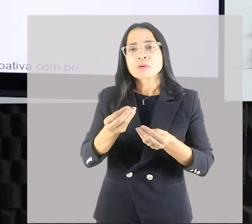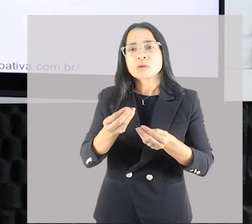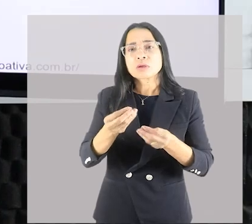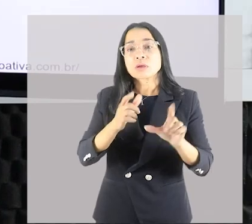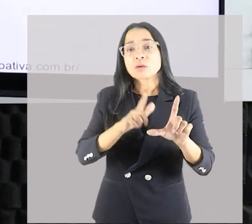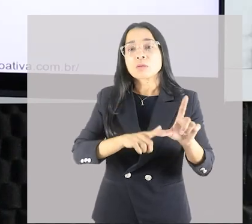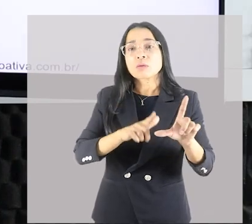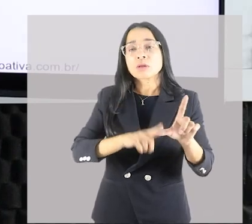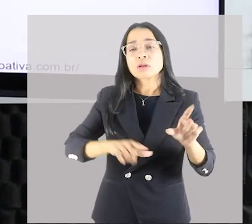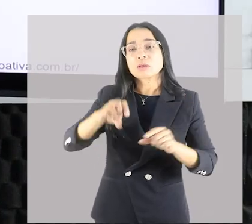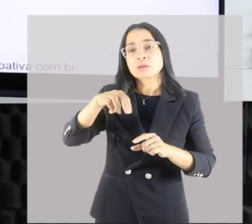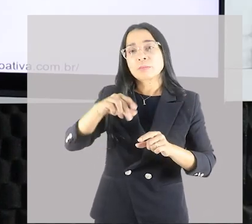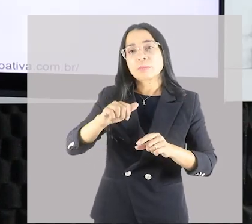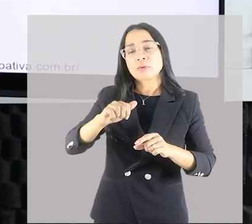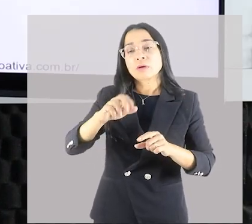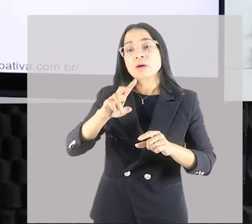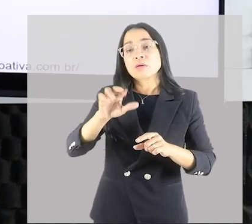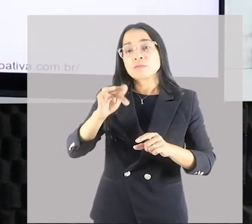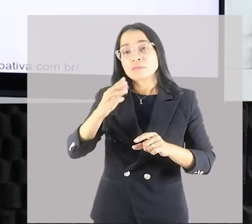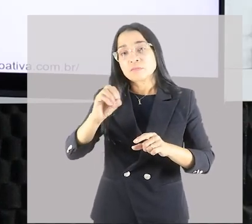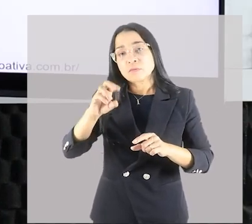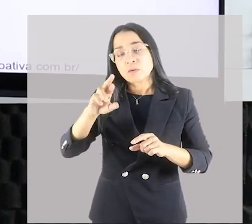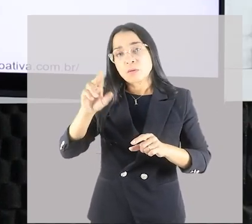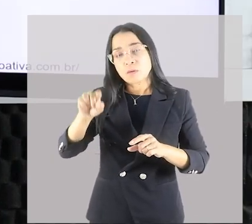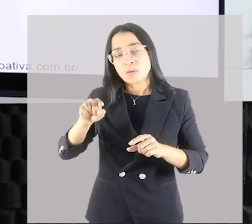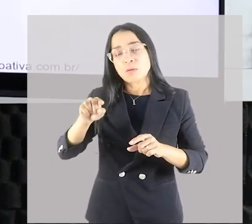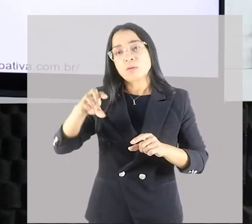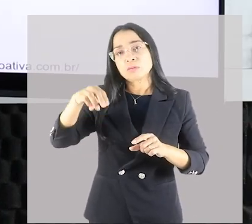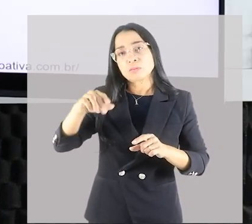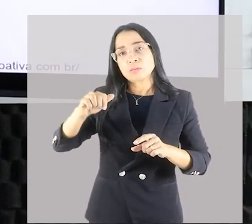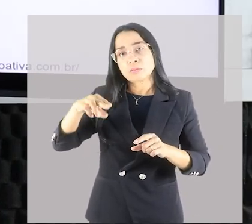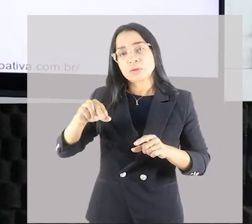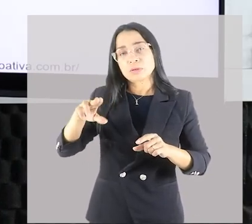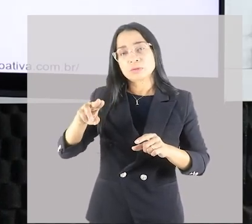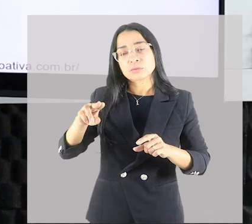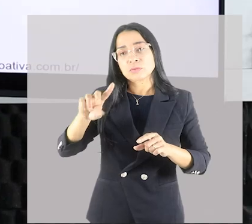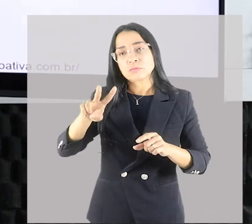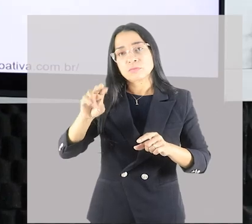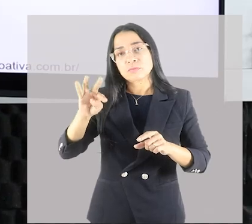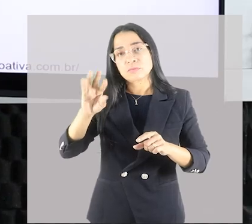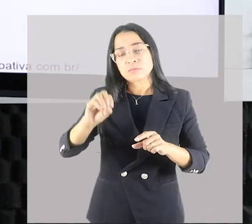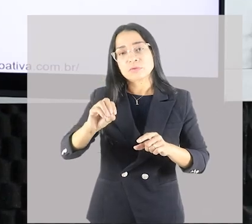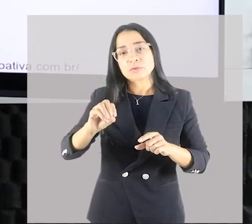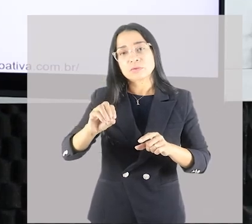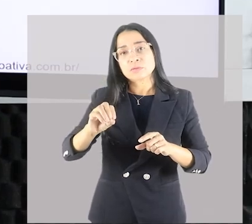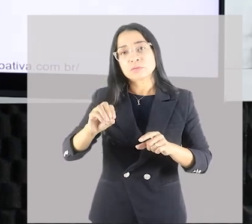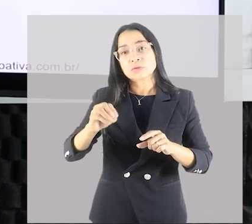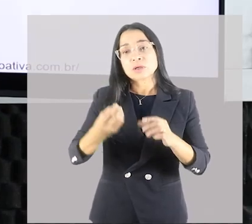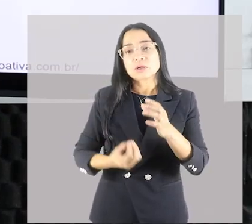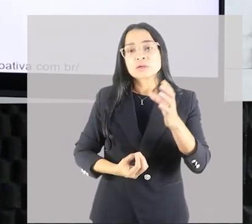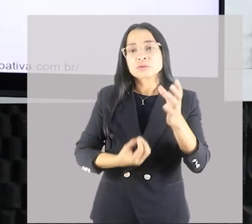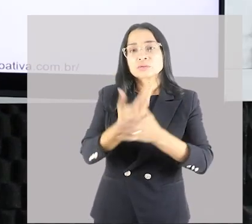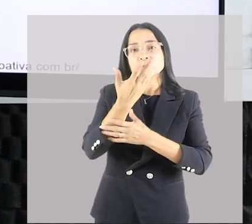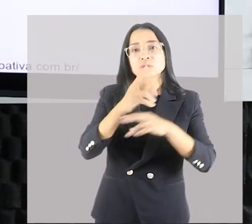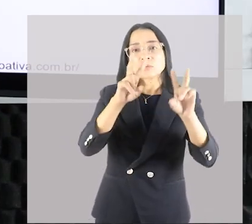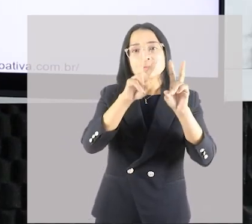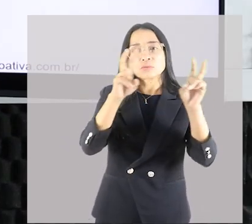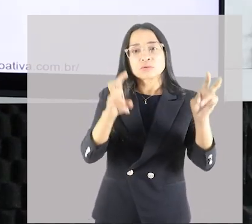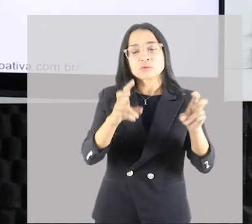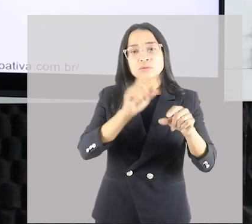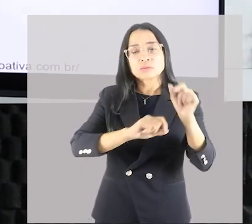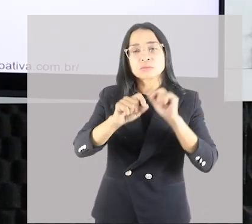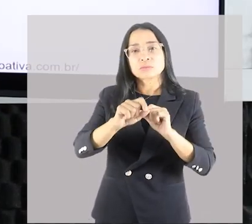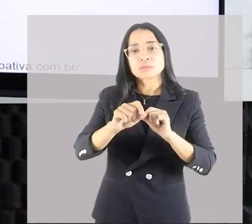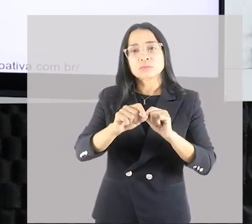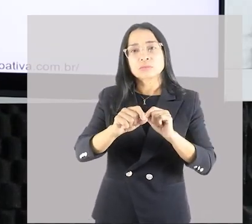que gerou esse título a esse estilo musical, passou a ser chamado de forró, que gerou esse título a